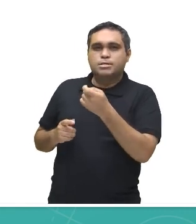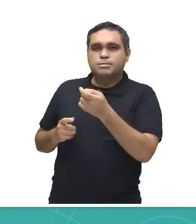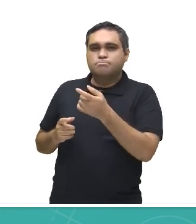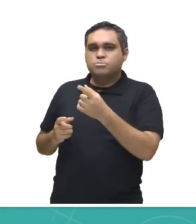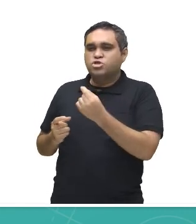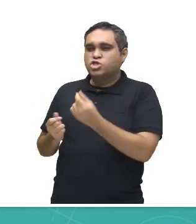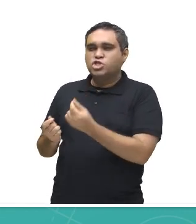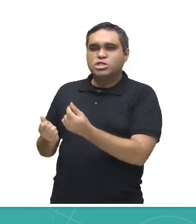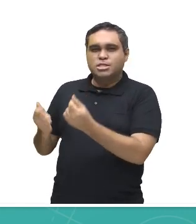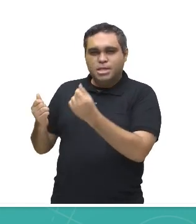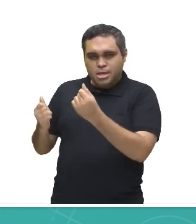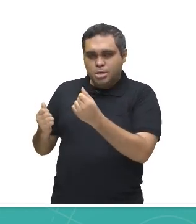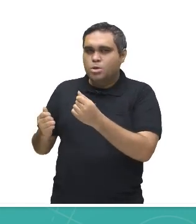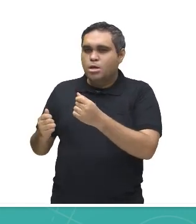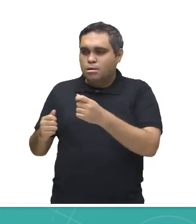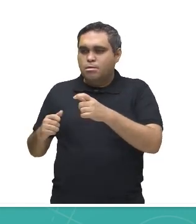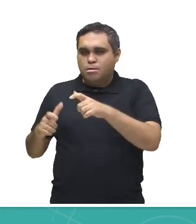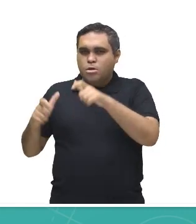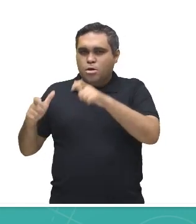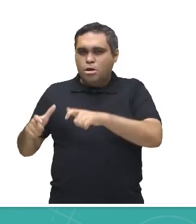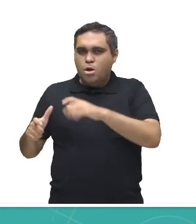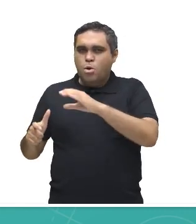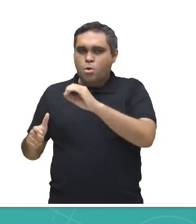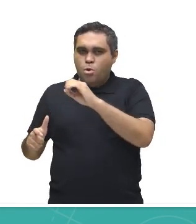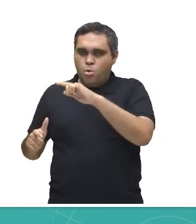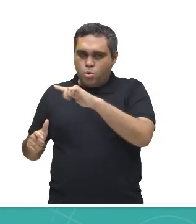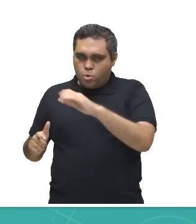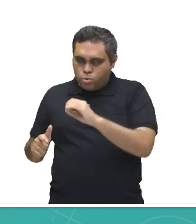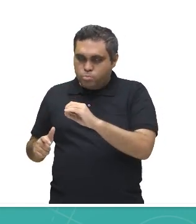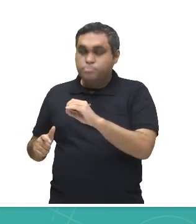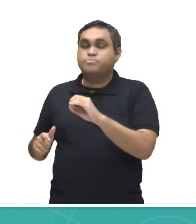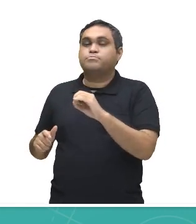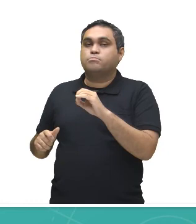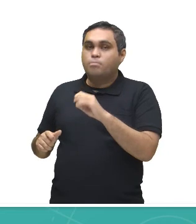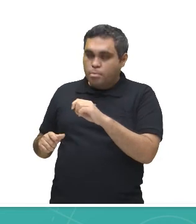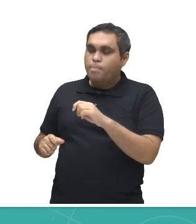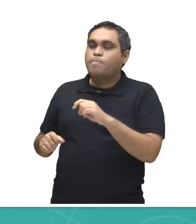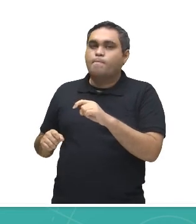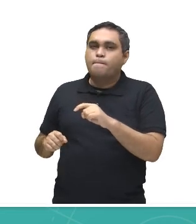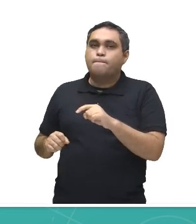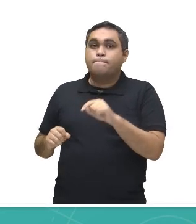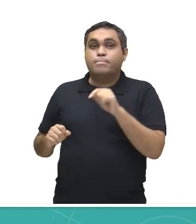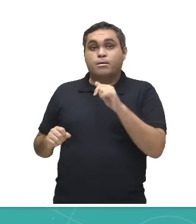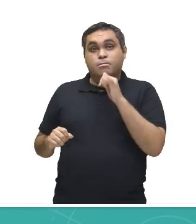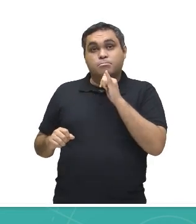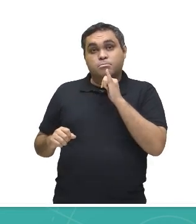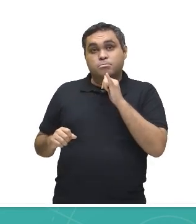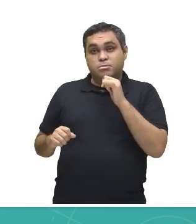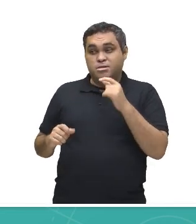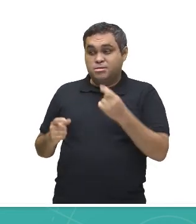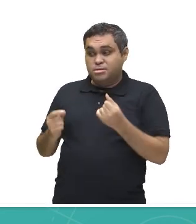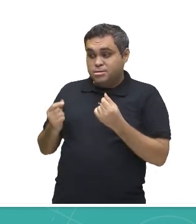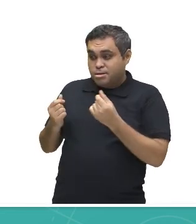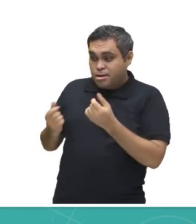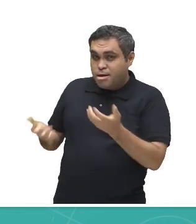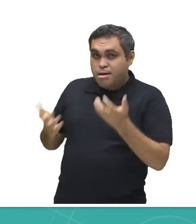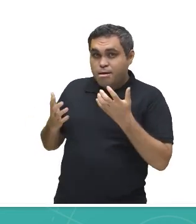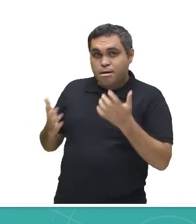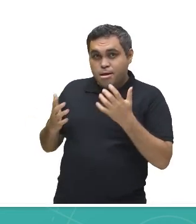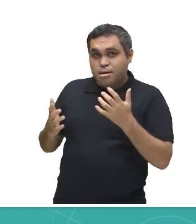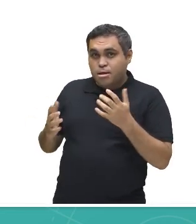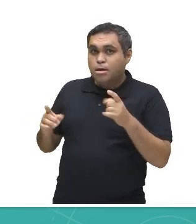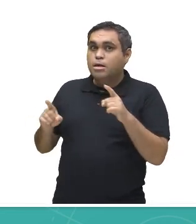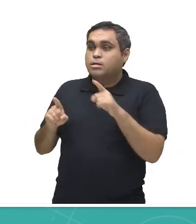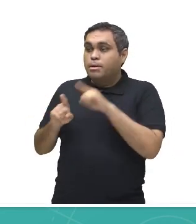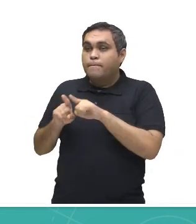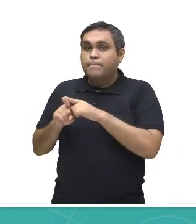da questão do Congo, mas não apenas ali, eles foram colocados acima do respeito à vida.